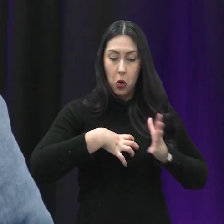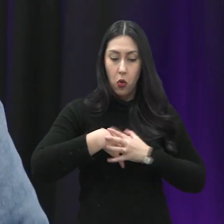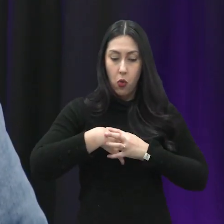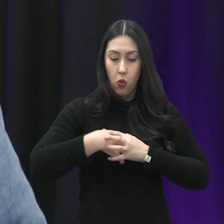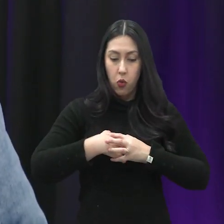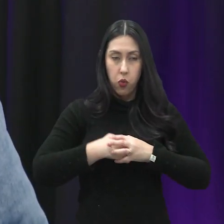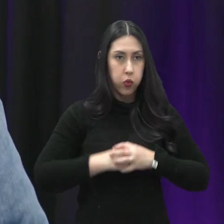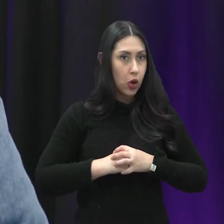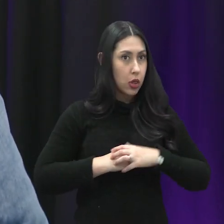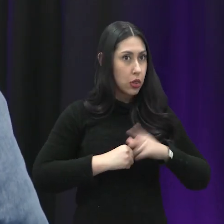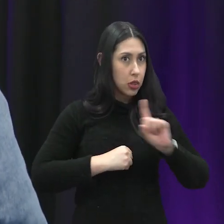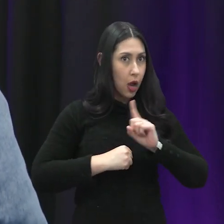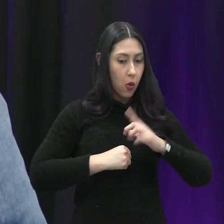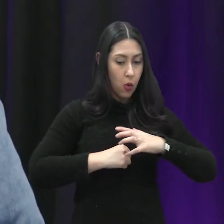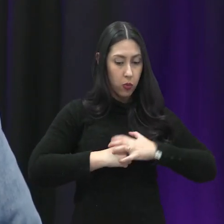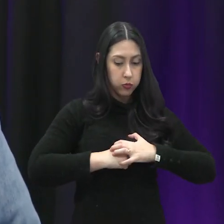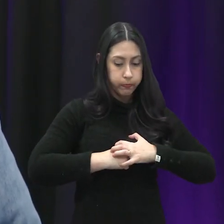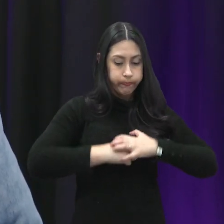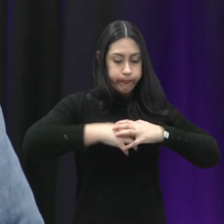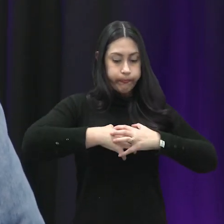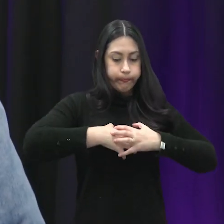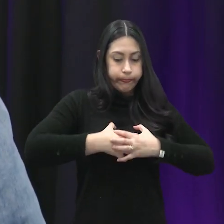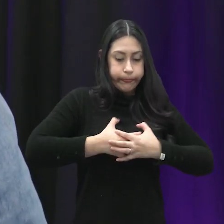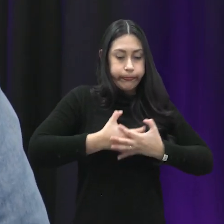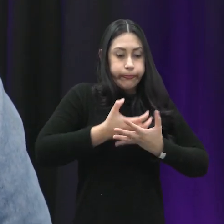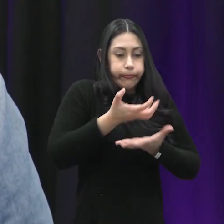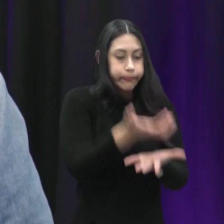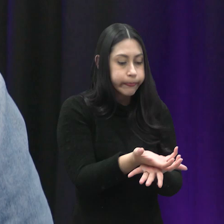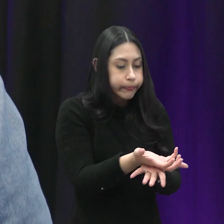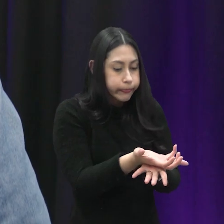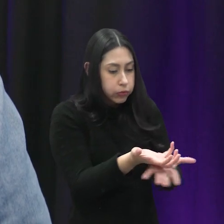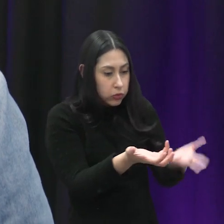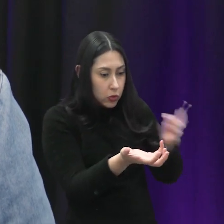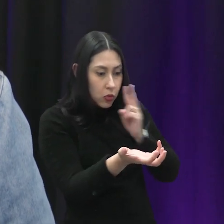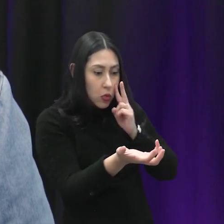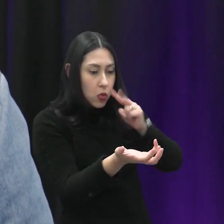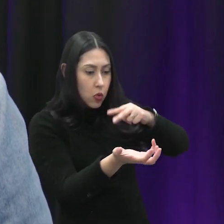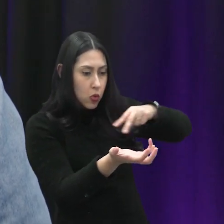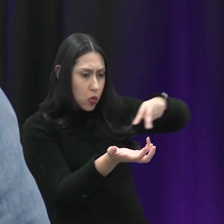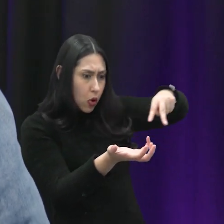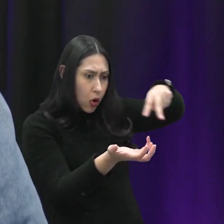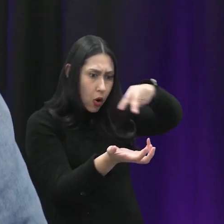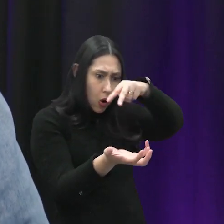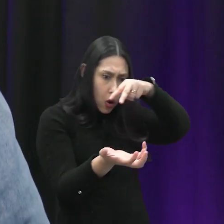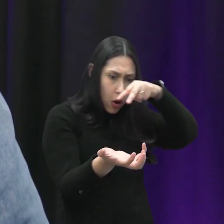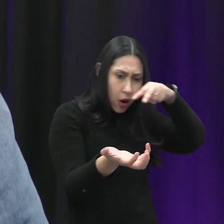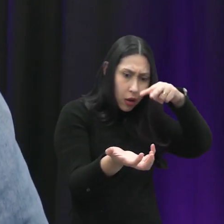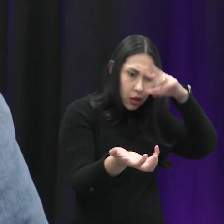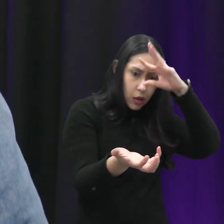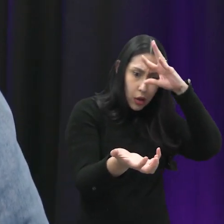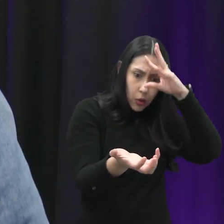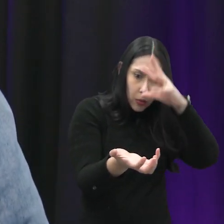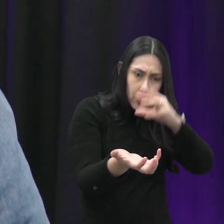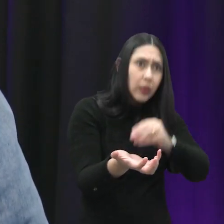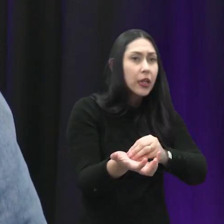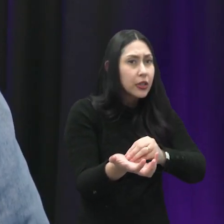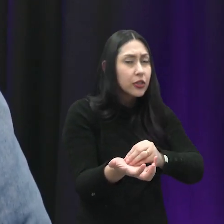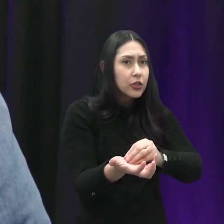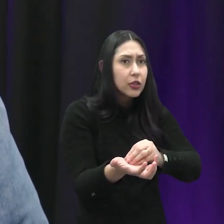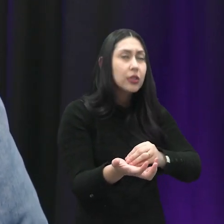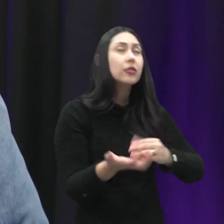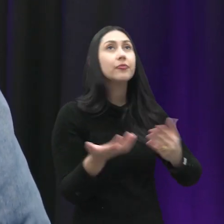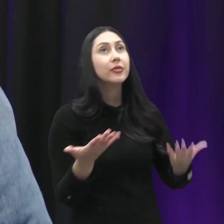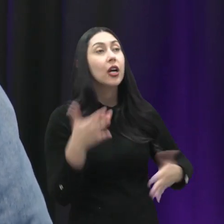gente escuta, porque ele fala muito da gente, ele fala muito daquilo que está lá atrás, está dentro da gente. Então, às